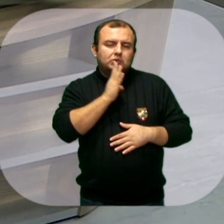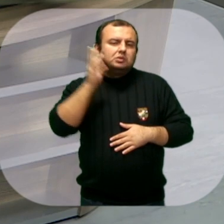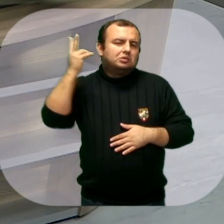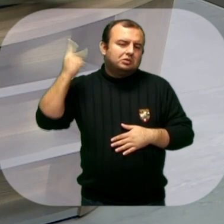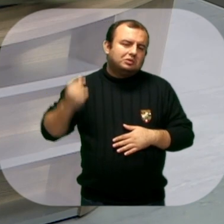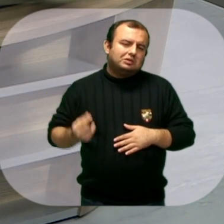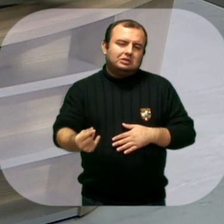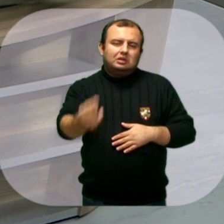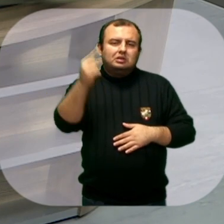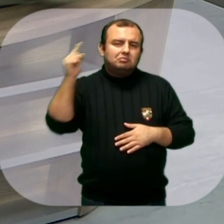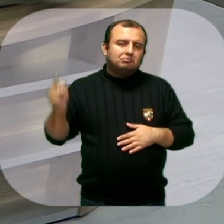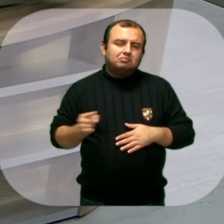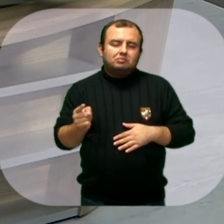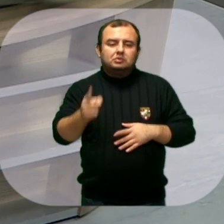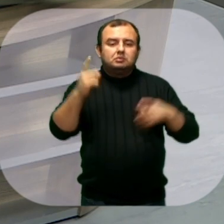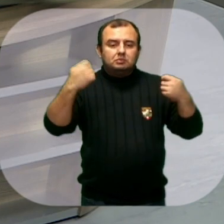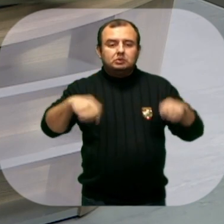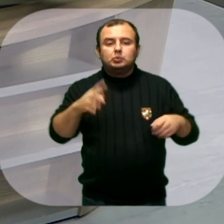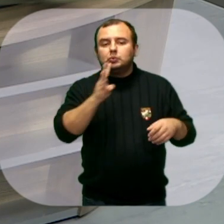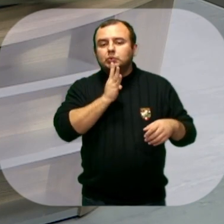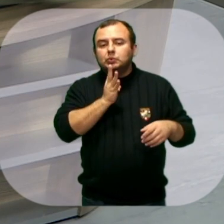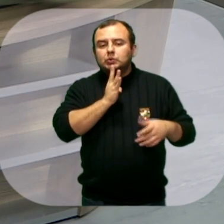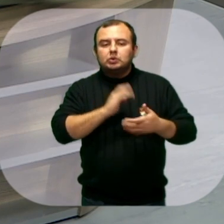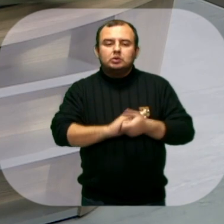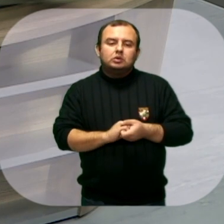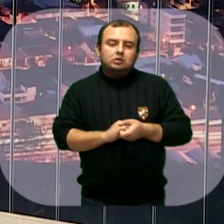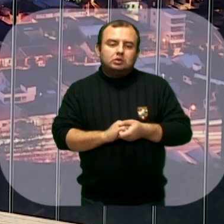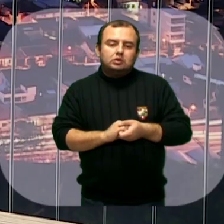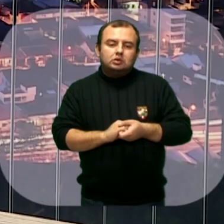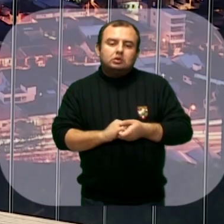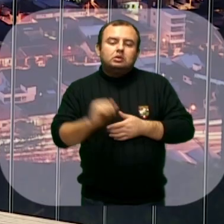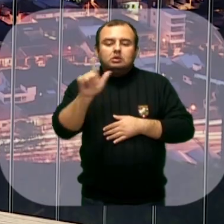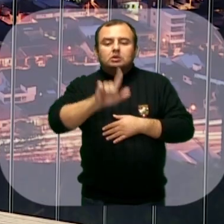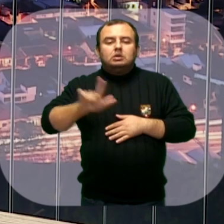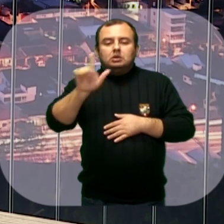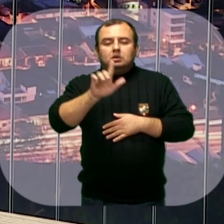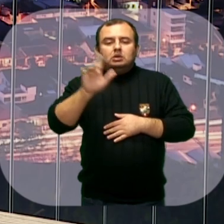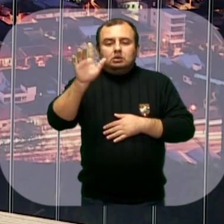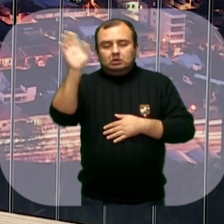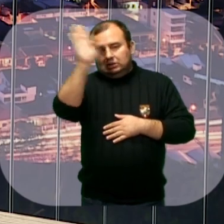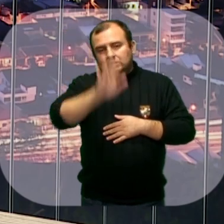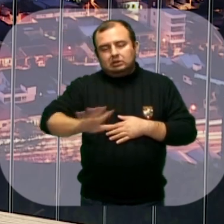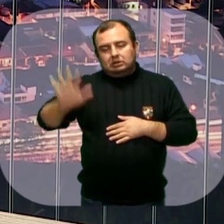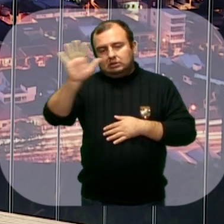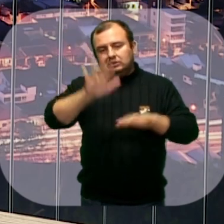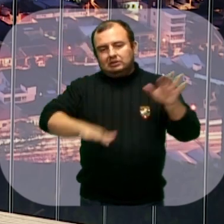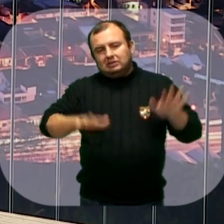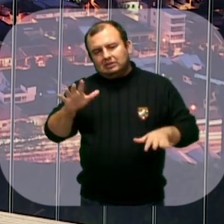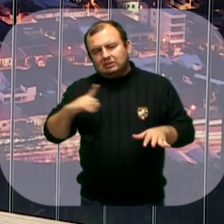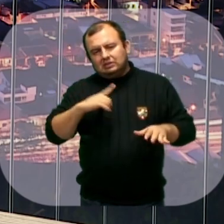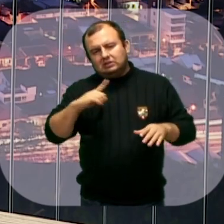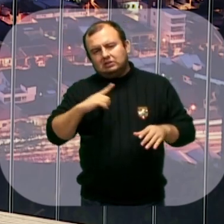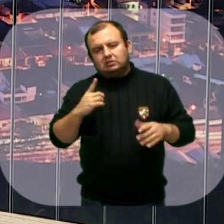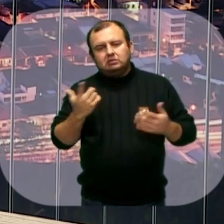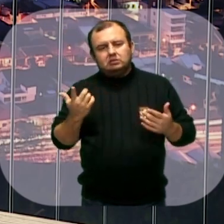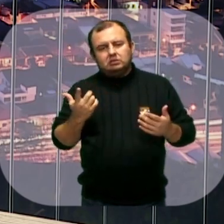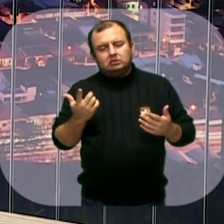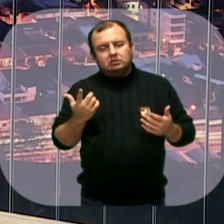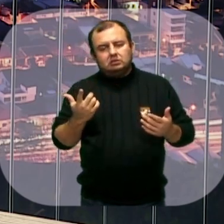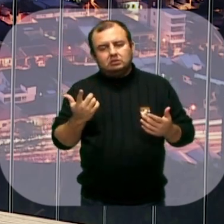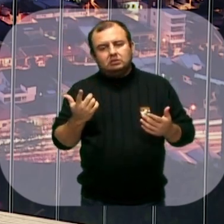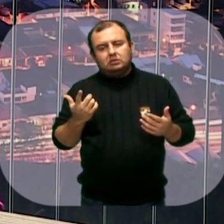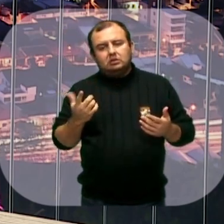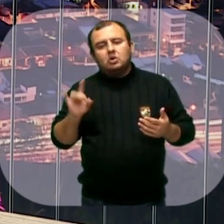eternas. E falar em precisa conhecer, literatura nacional. Às vezes a gente pode dizer assim, tem muita, vamos fazer